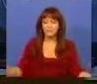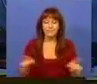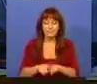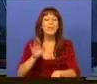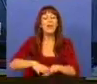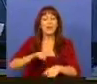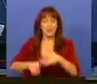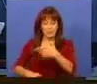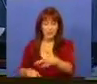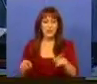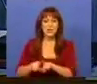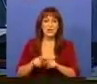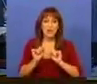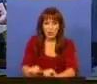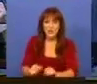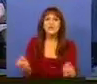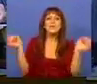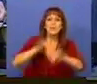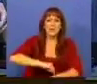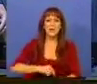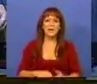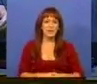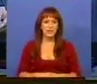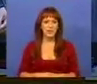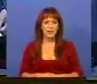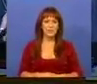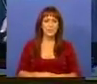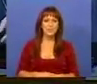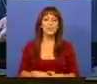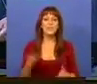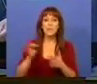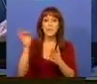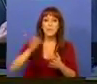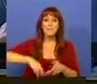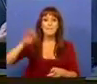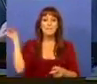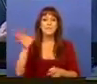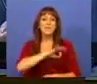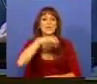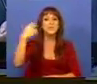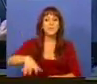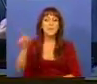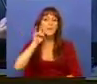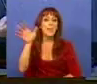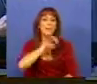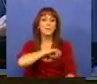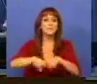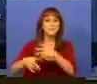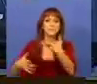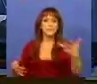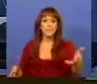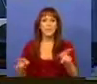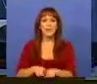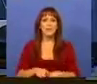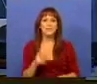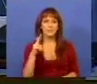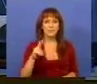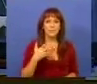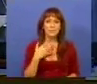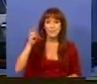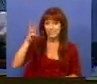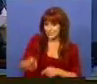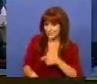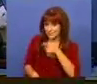Com isso, a recusando também. Finalmente, Sr. Presidente, senhoras e senhores deputados, o